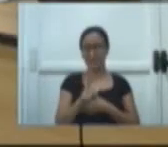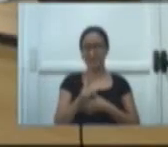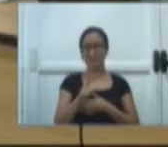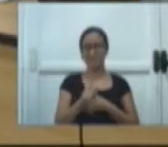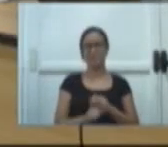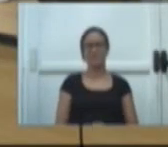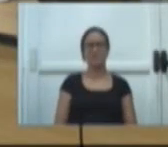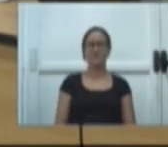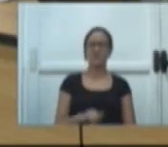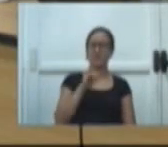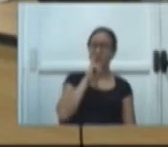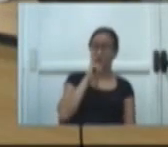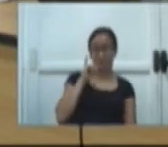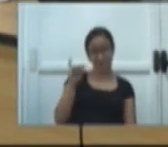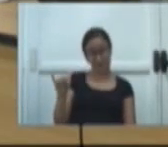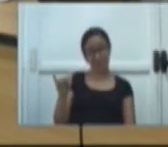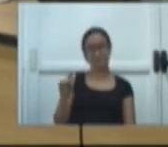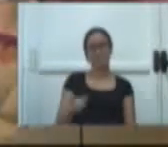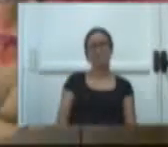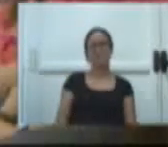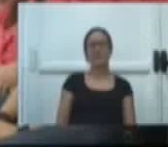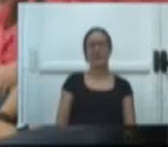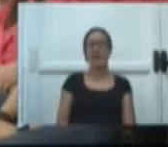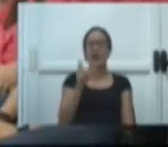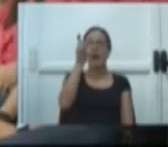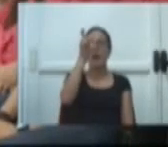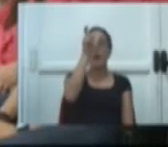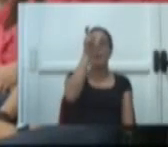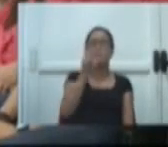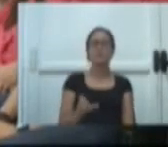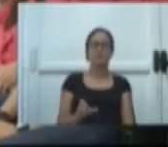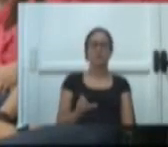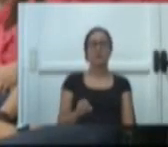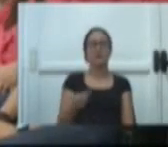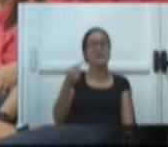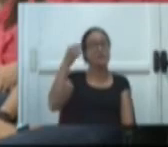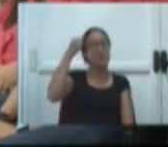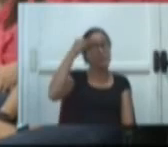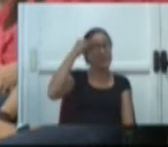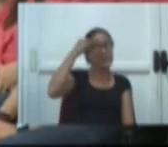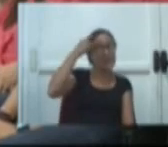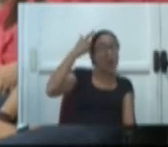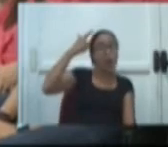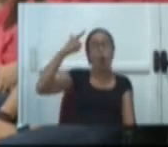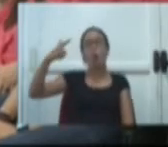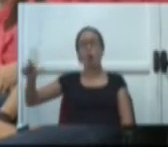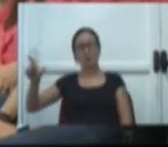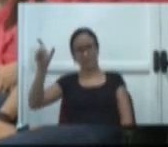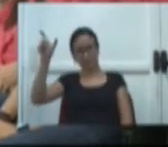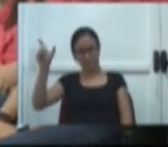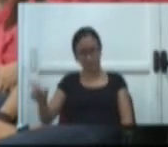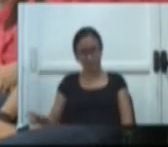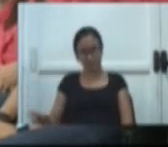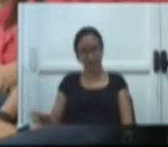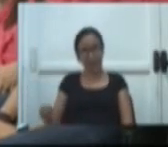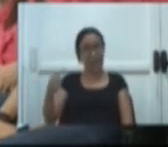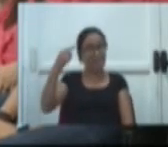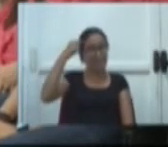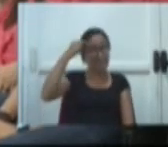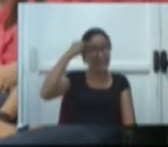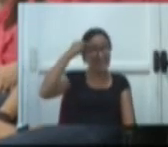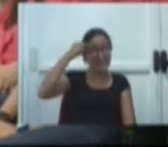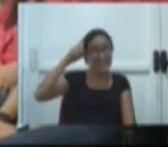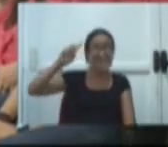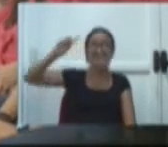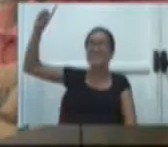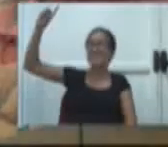o homem que pensa no próximo, pensa como Deus. E é isso que eu quero deixar para que o senhor guarde. Que